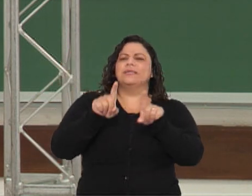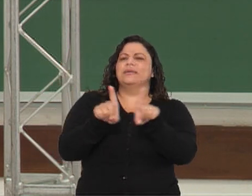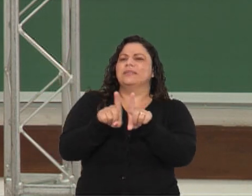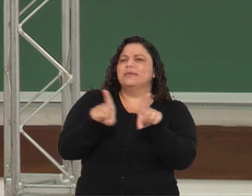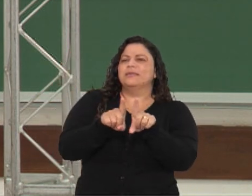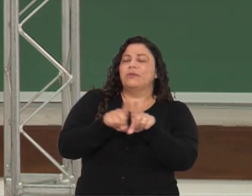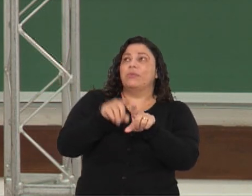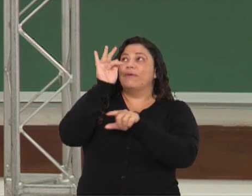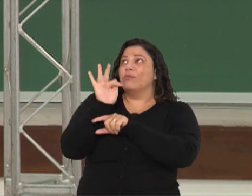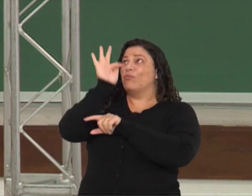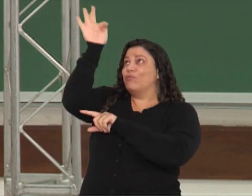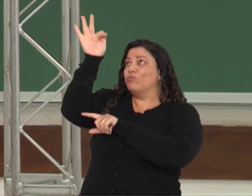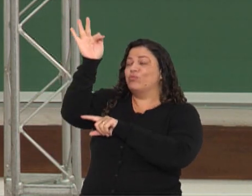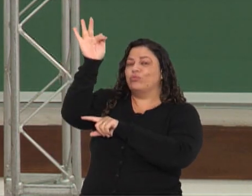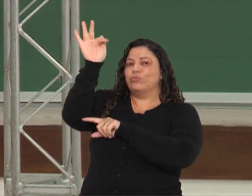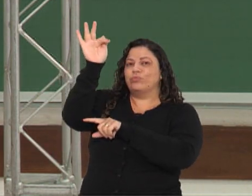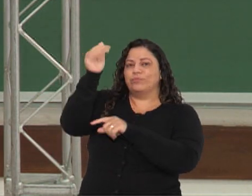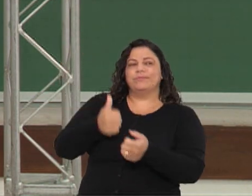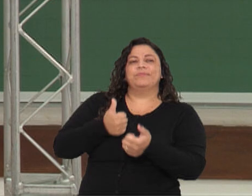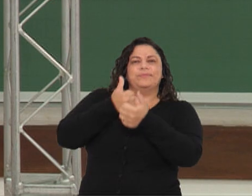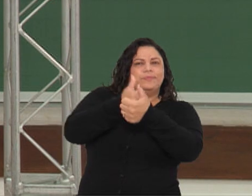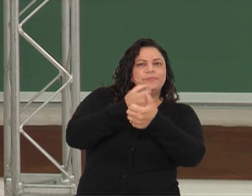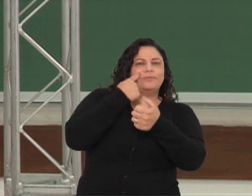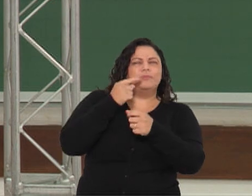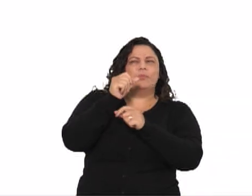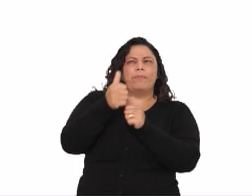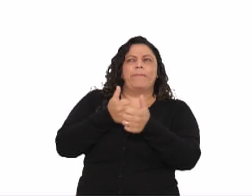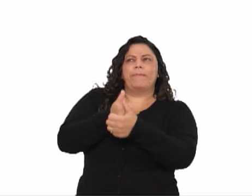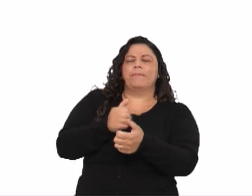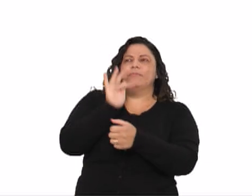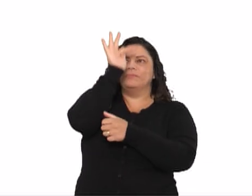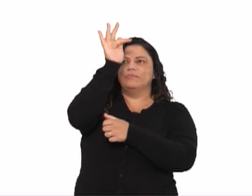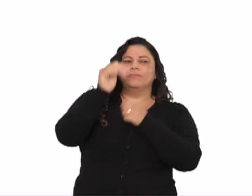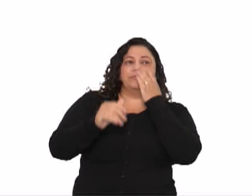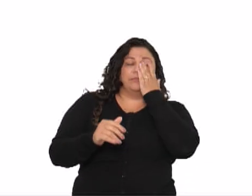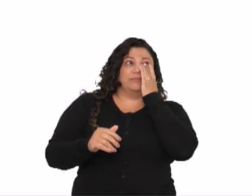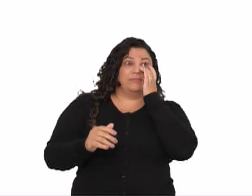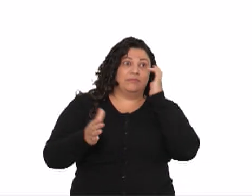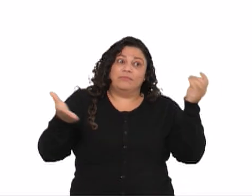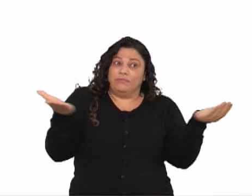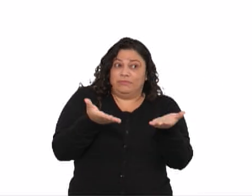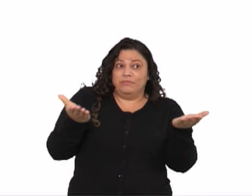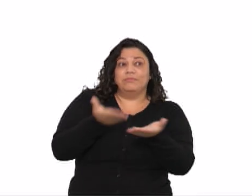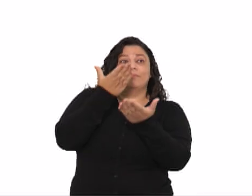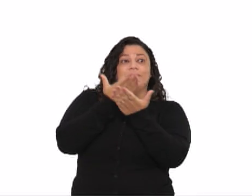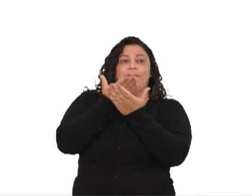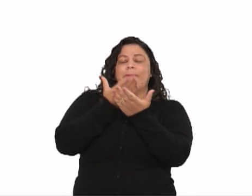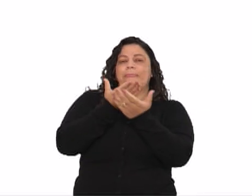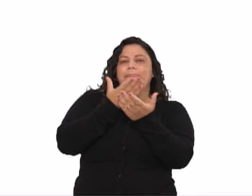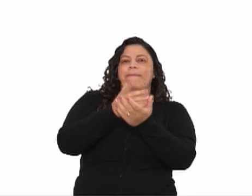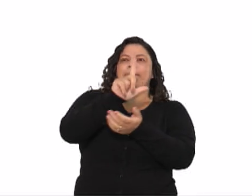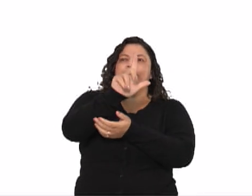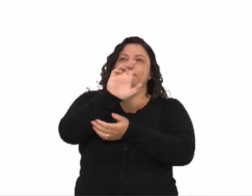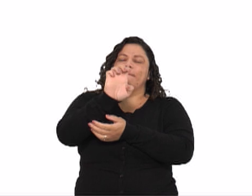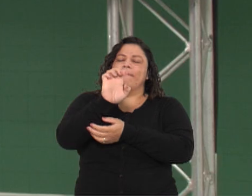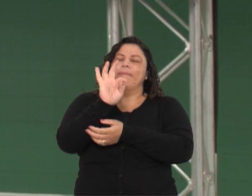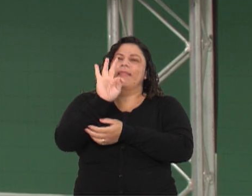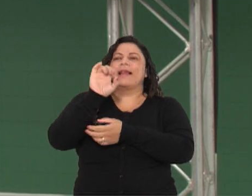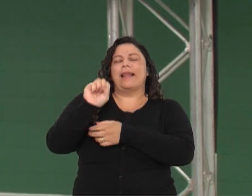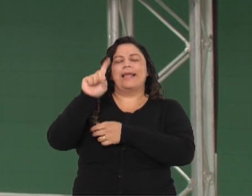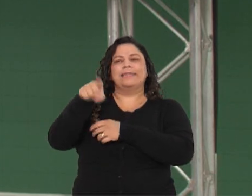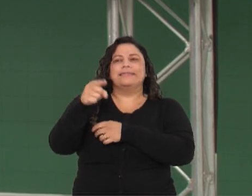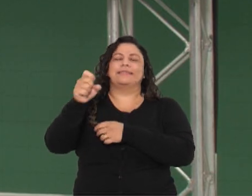acontecer no futuro muito próximo. E hoje, o que nós vamos estudar? Let's review present continuous and synonyms. Então, hoje nós